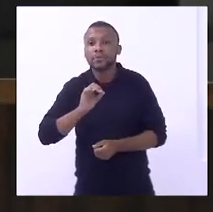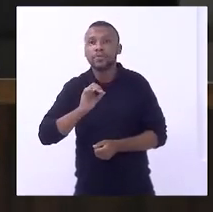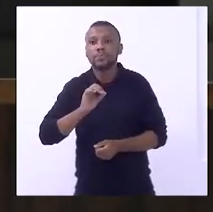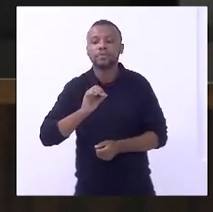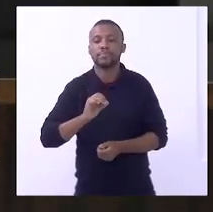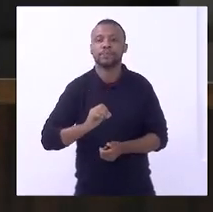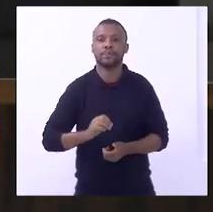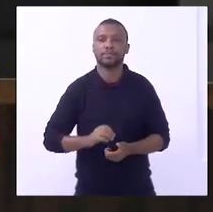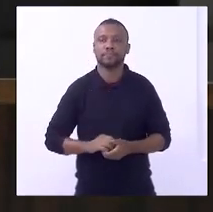Deputado